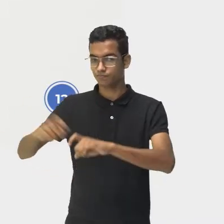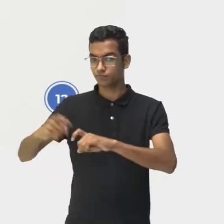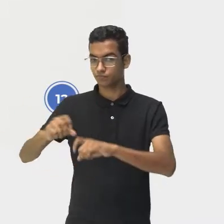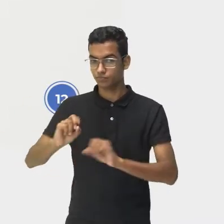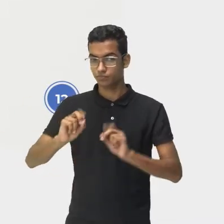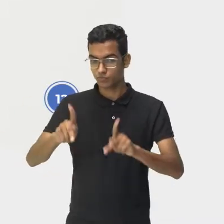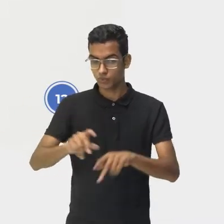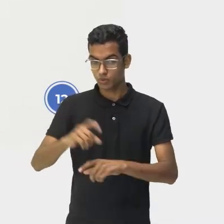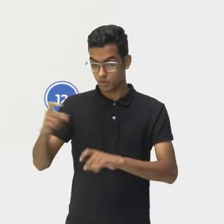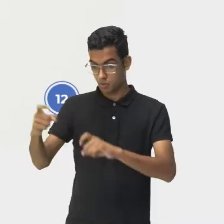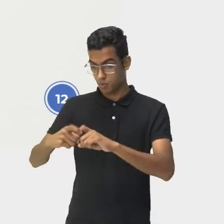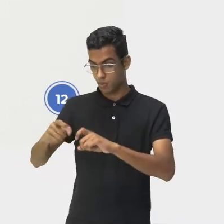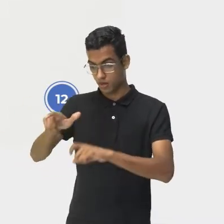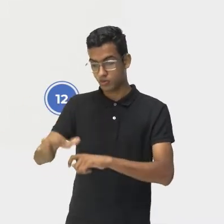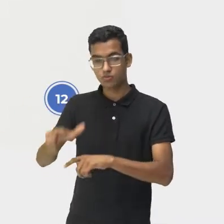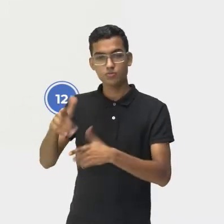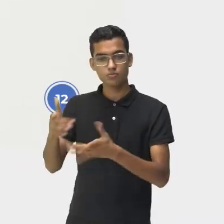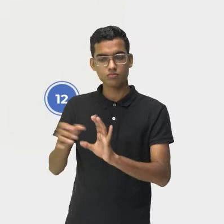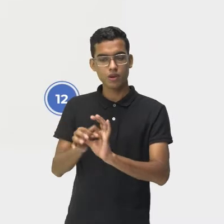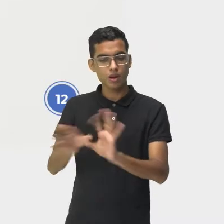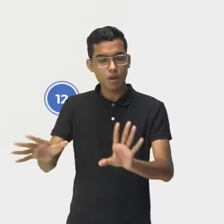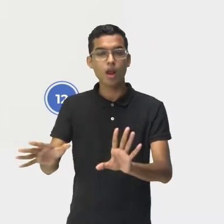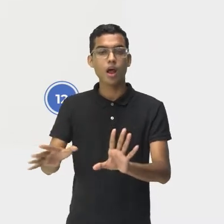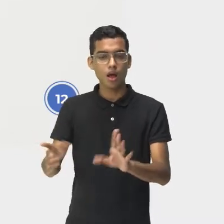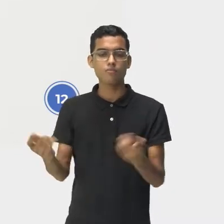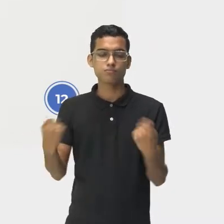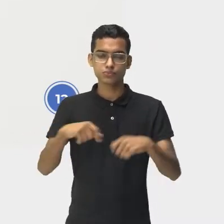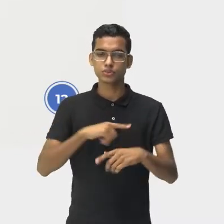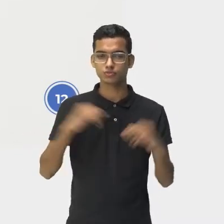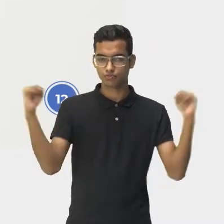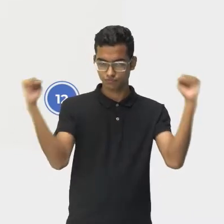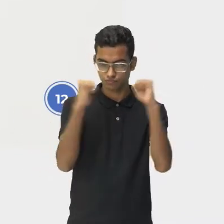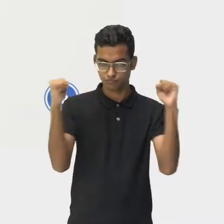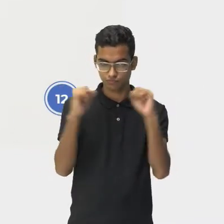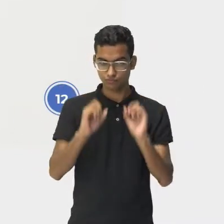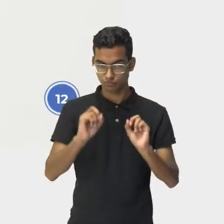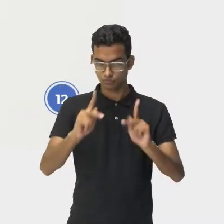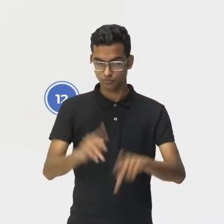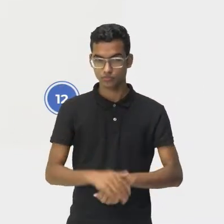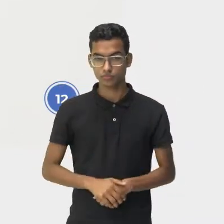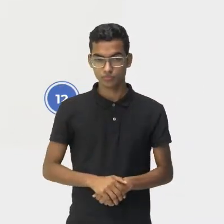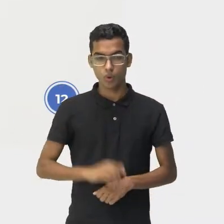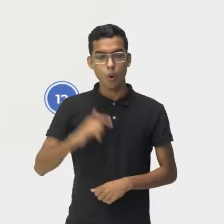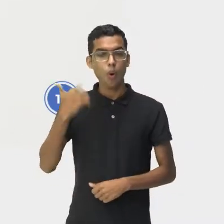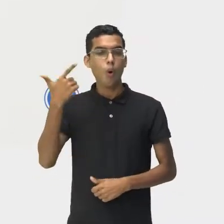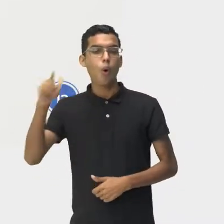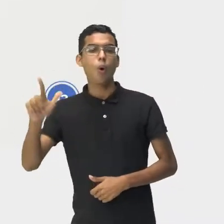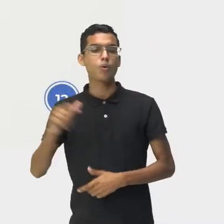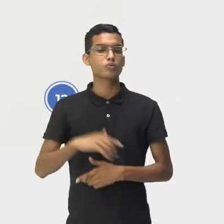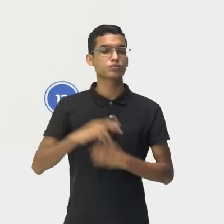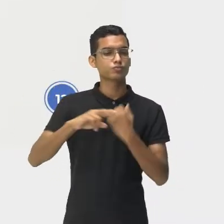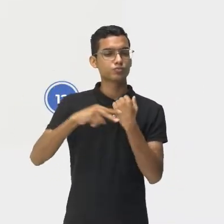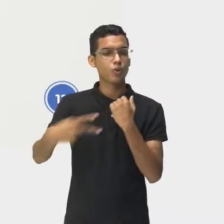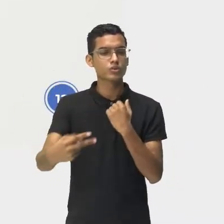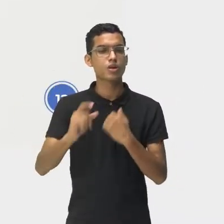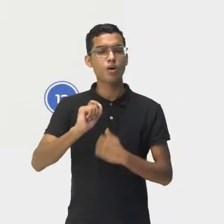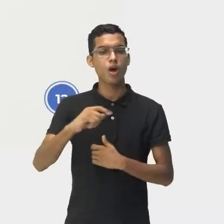autorizar, atividade física, viu? Outra complicação que pode vir a acontecer são nos rins,